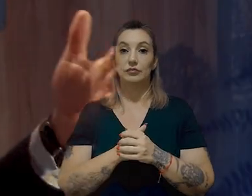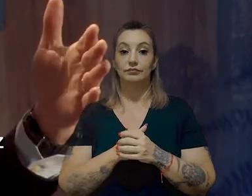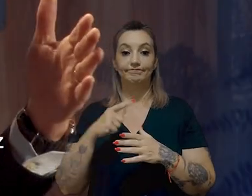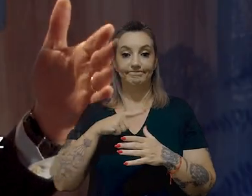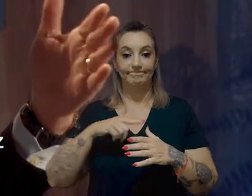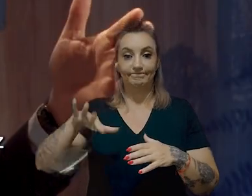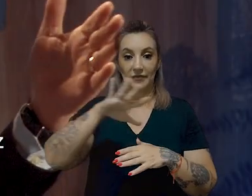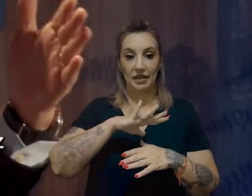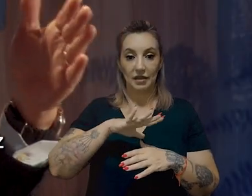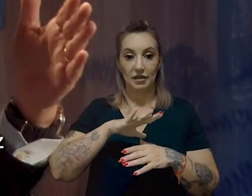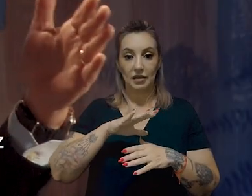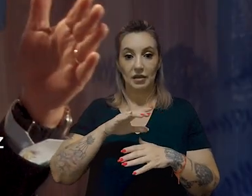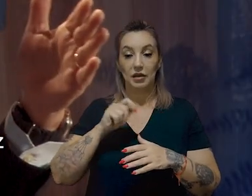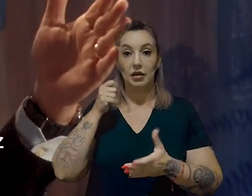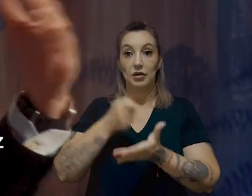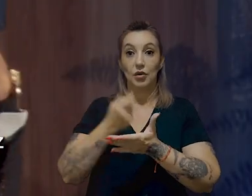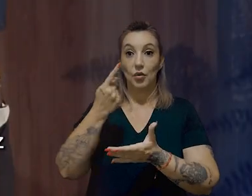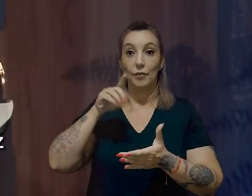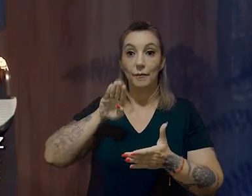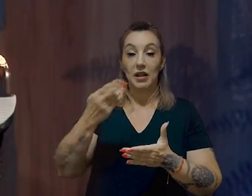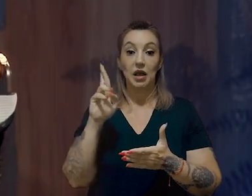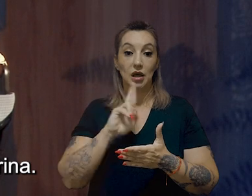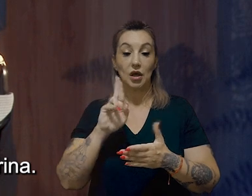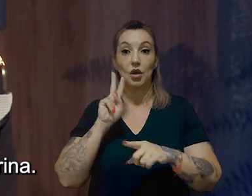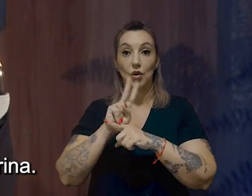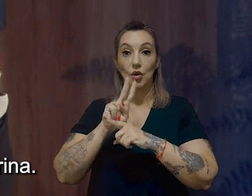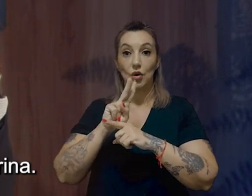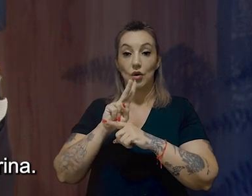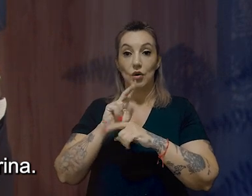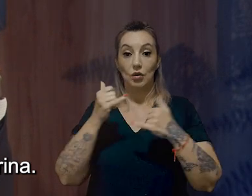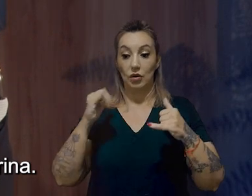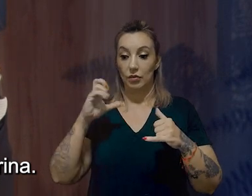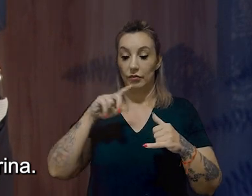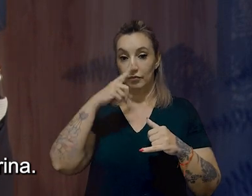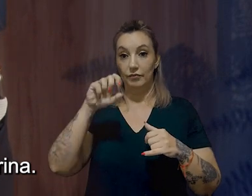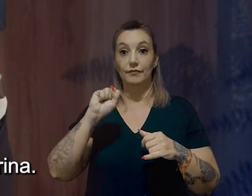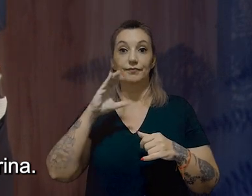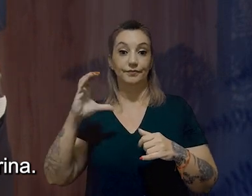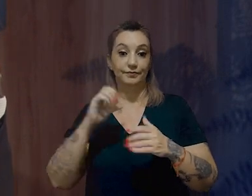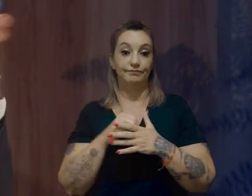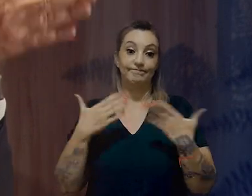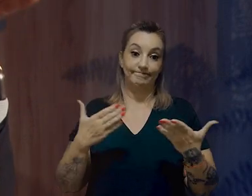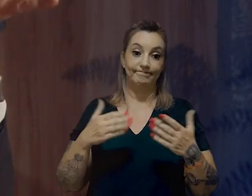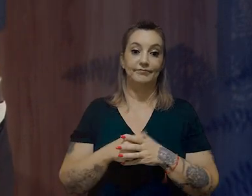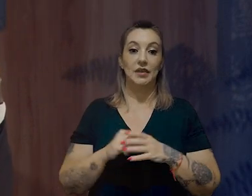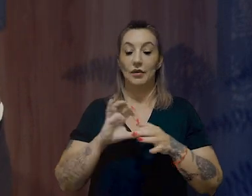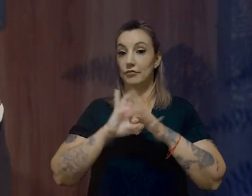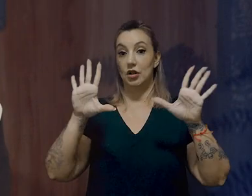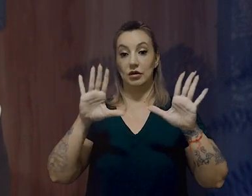continuar todo mundo aqui na de luz paga R bilhão deais por ano né para sustentar a indústria de cavão de de Santa Catarina isso é